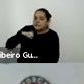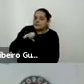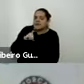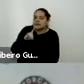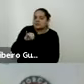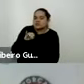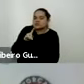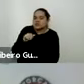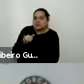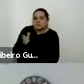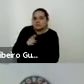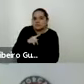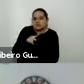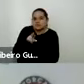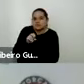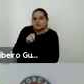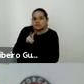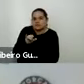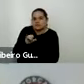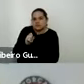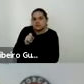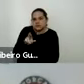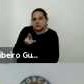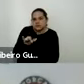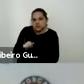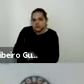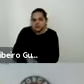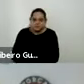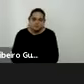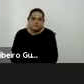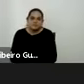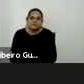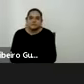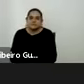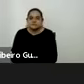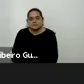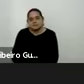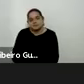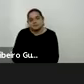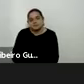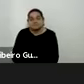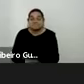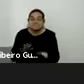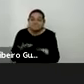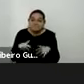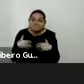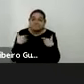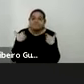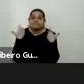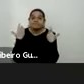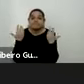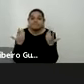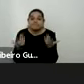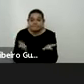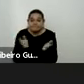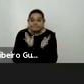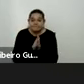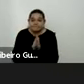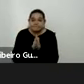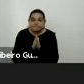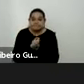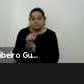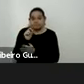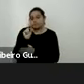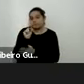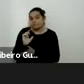para os trabalhadores. É com você, doutor. Então, Gilson, o que acontece é que